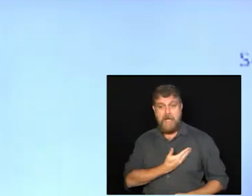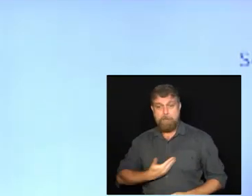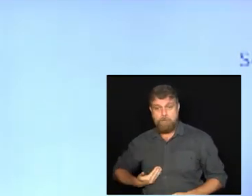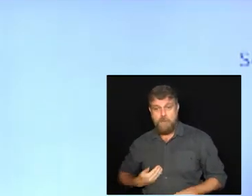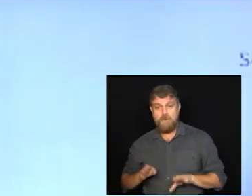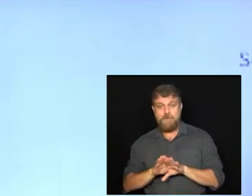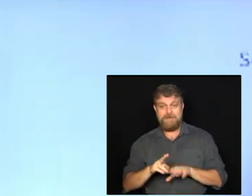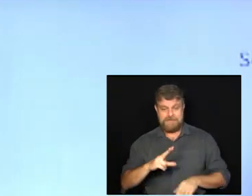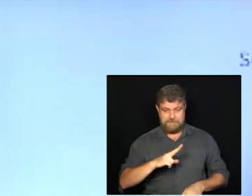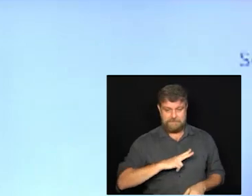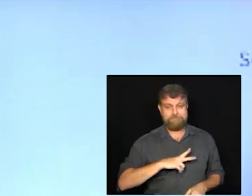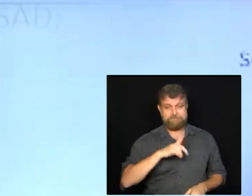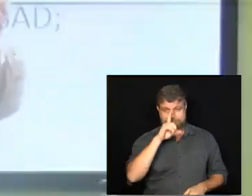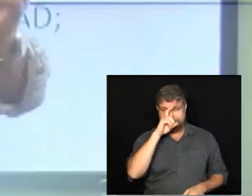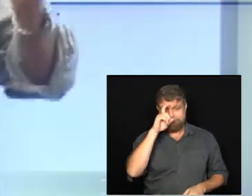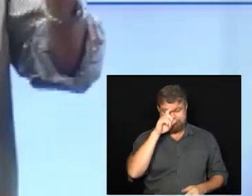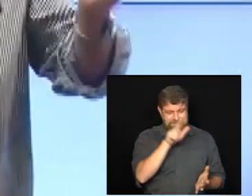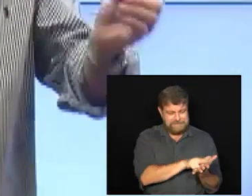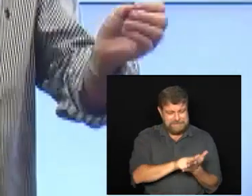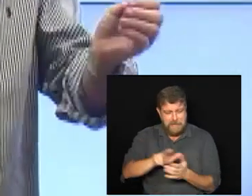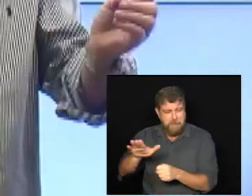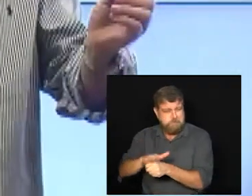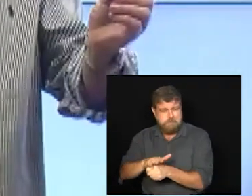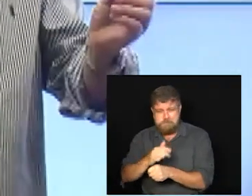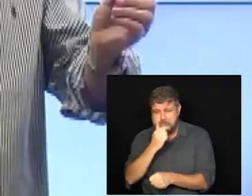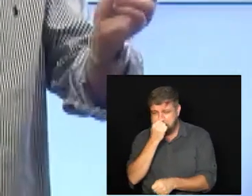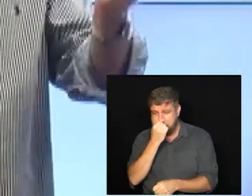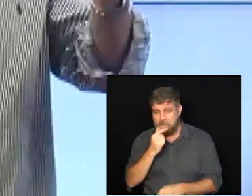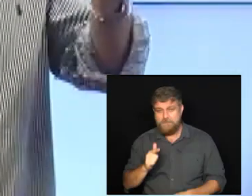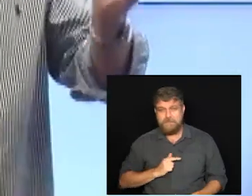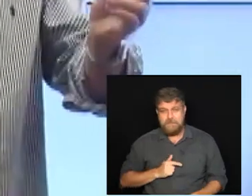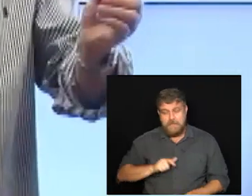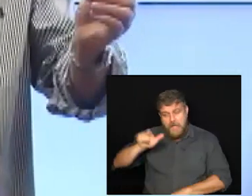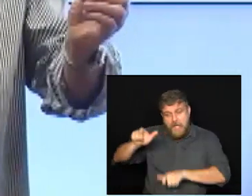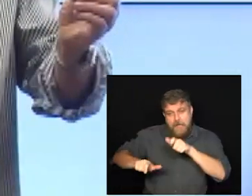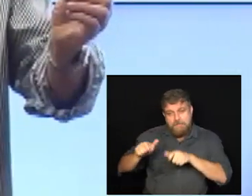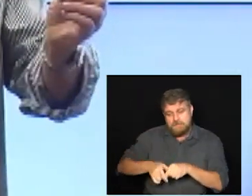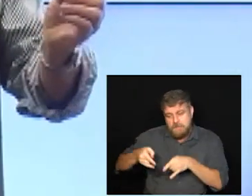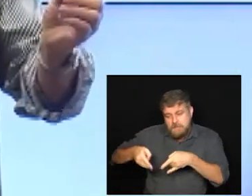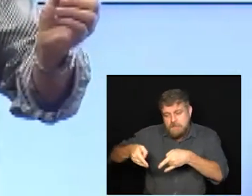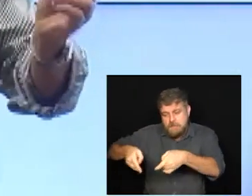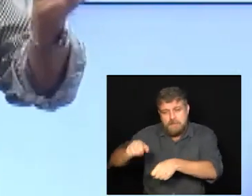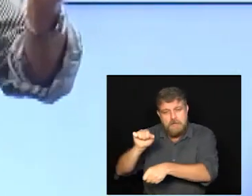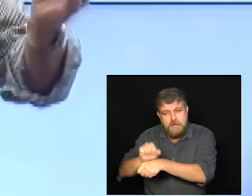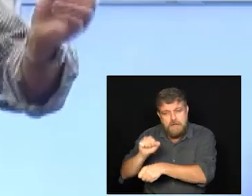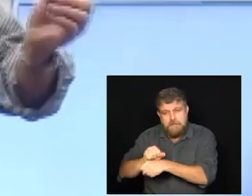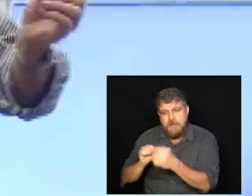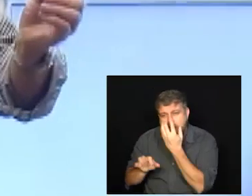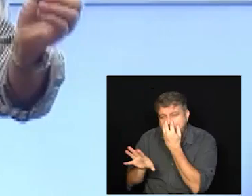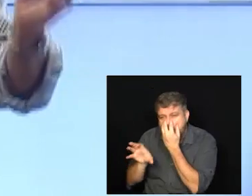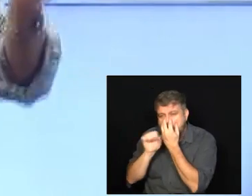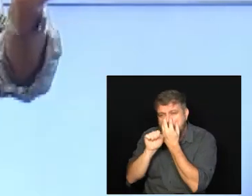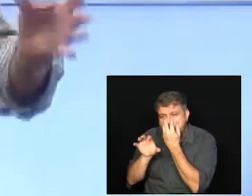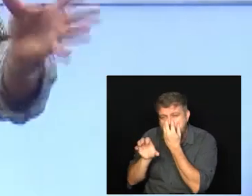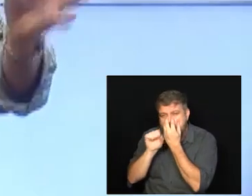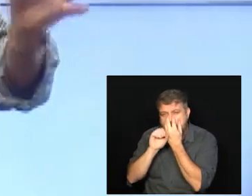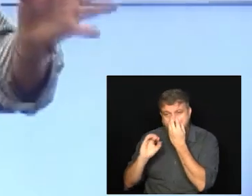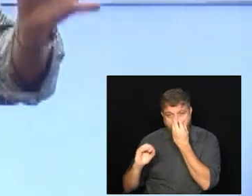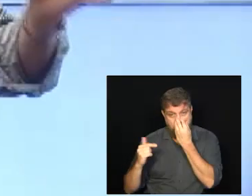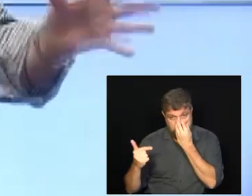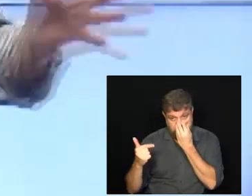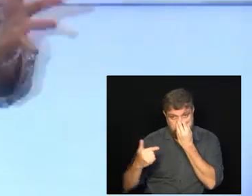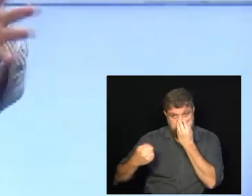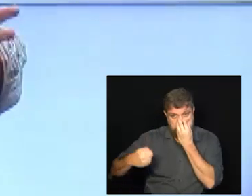a rede pública. Os pacientes que estão numa enfermaria só usando oxigênio e depende